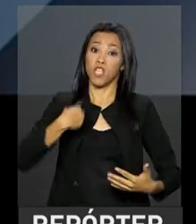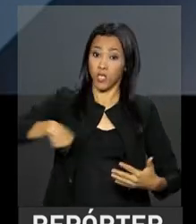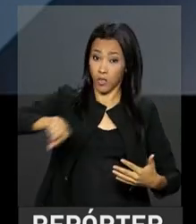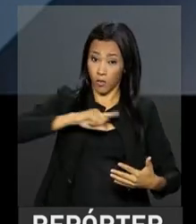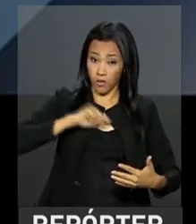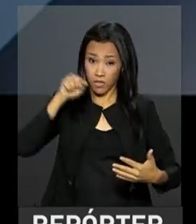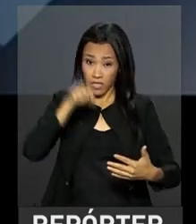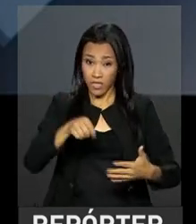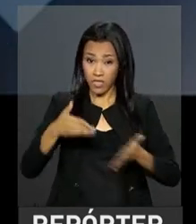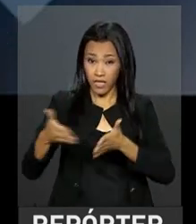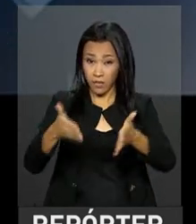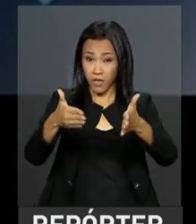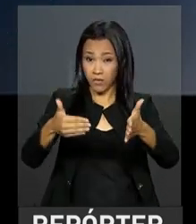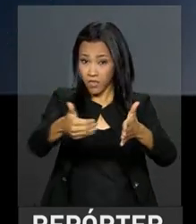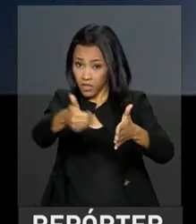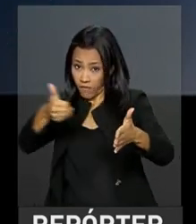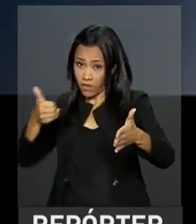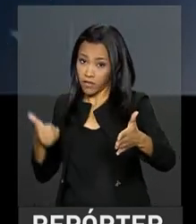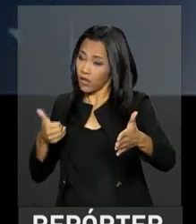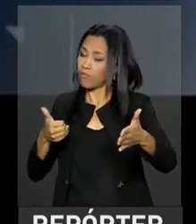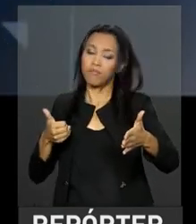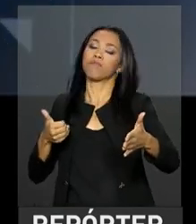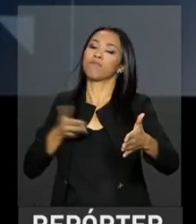não nos afastaremos.